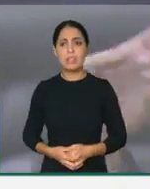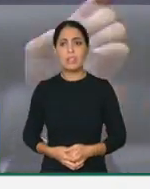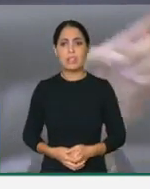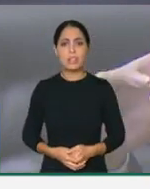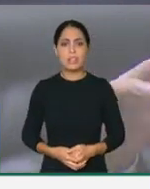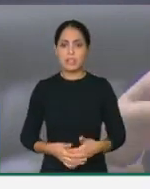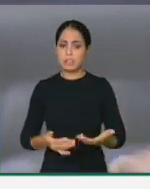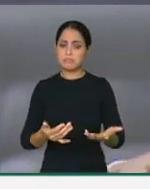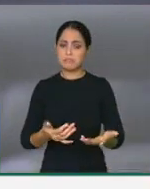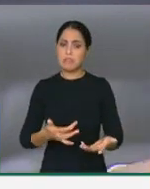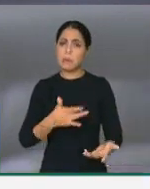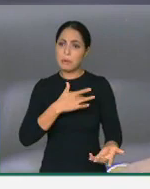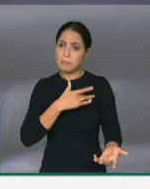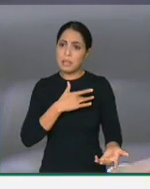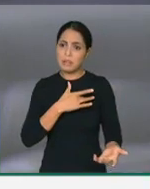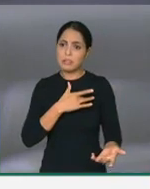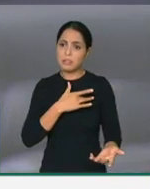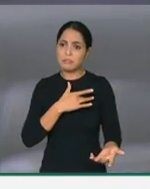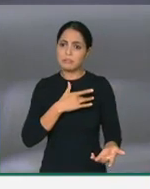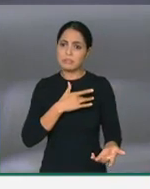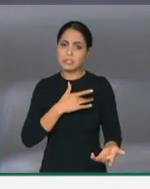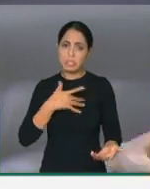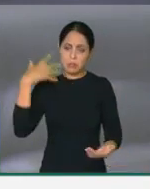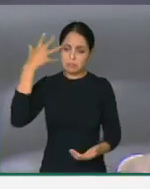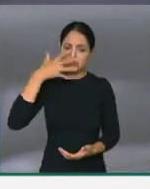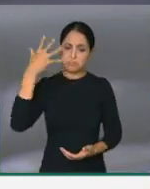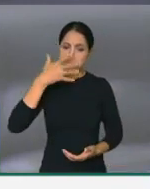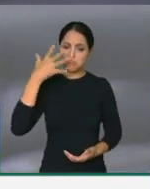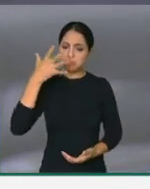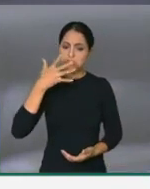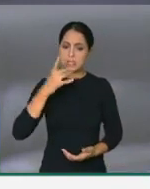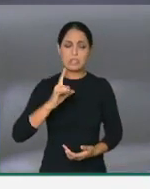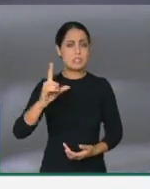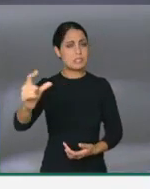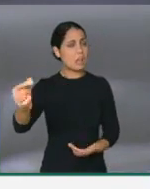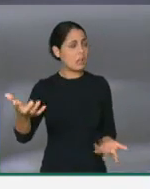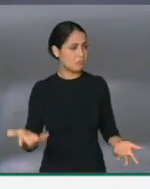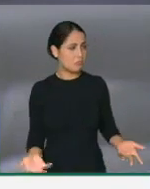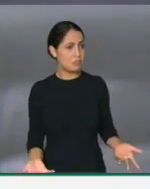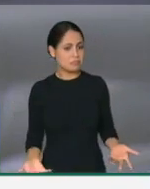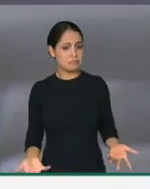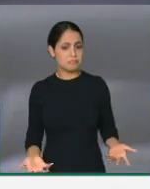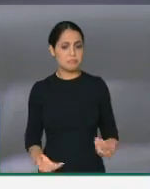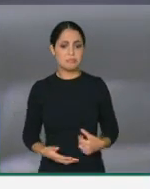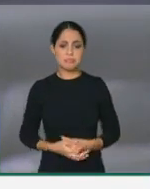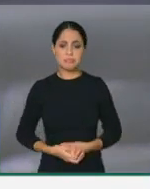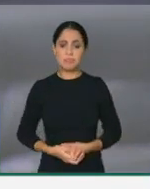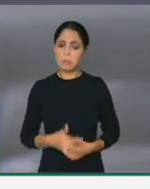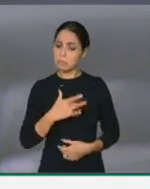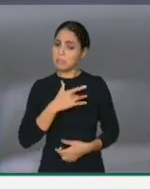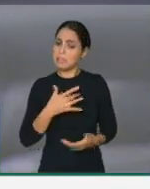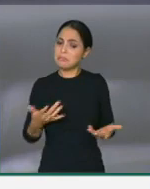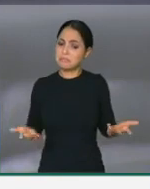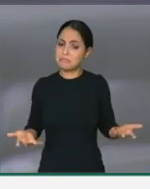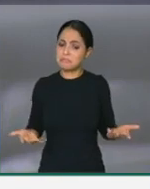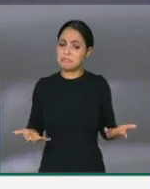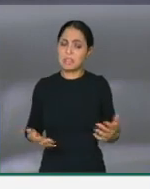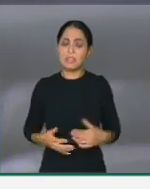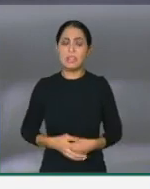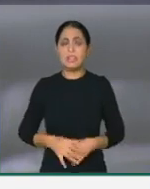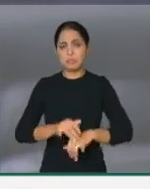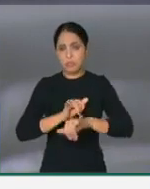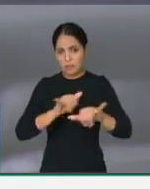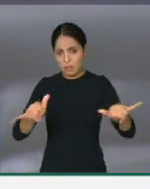do plenário, não tenha coragem de ficar aqui para ouvir as verdades que deveria. E eu vou aos fatos. O